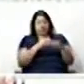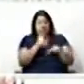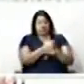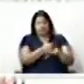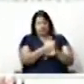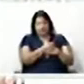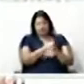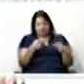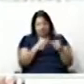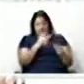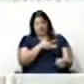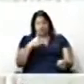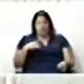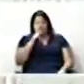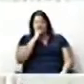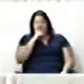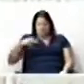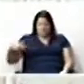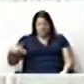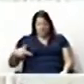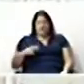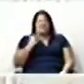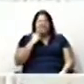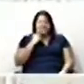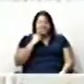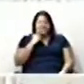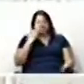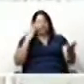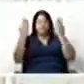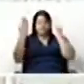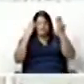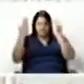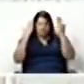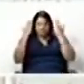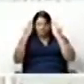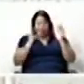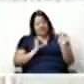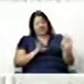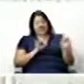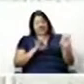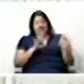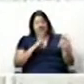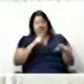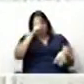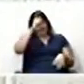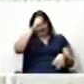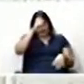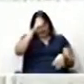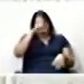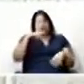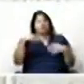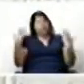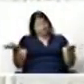da saúde, como cirurgiões dentistas, psicólogos e outros técnicos de enfermagem, enfermeiros. E eu